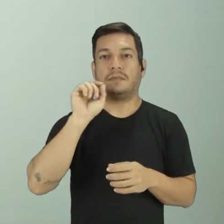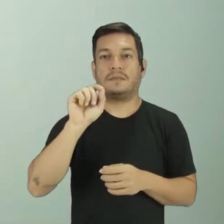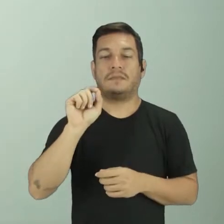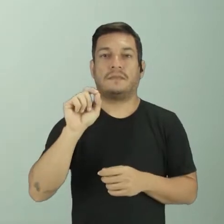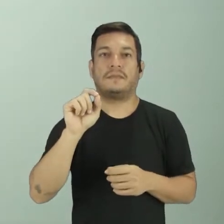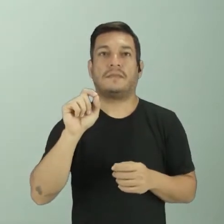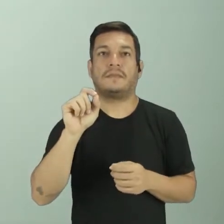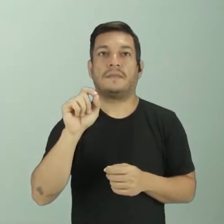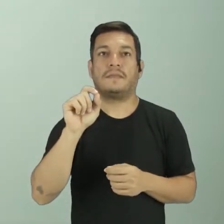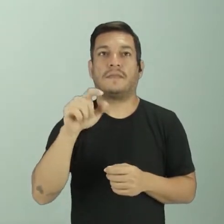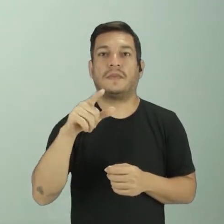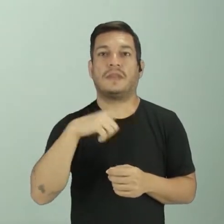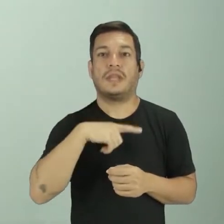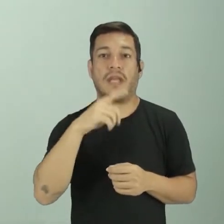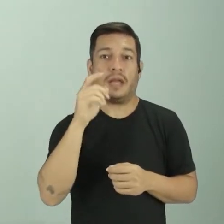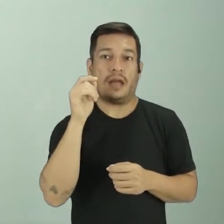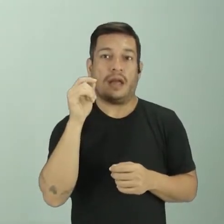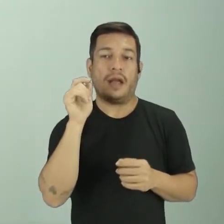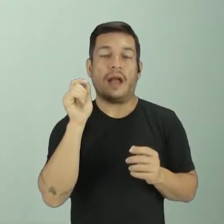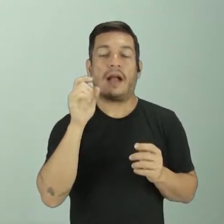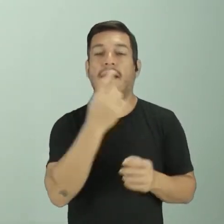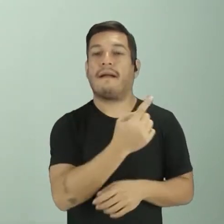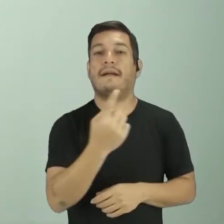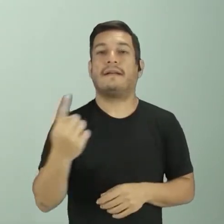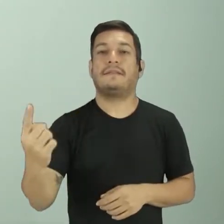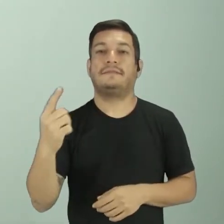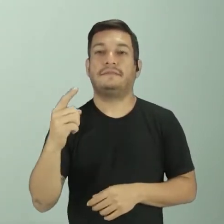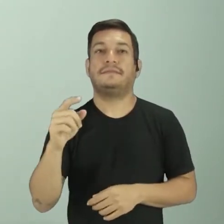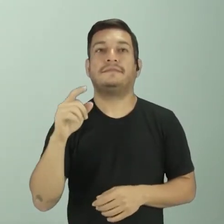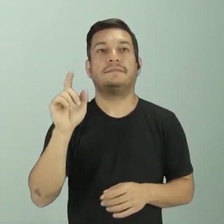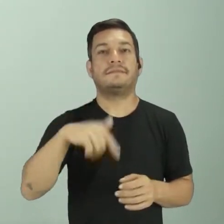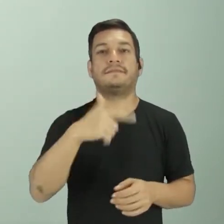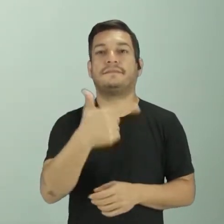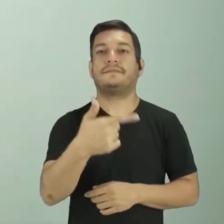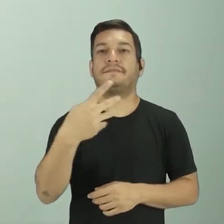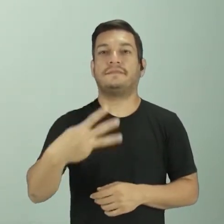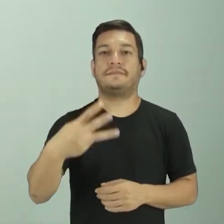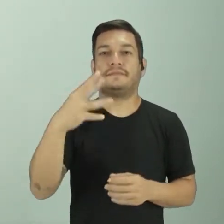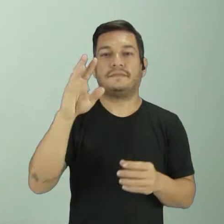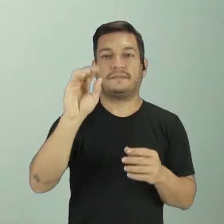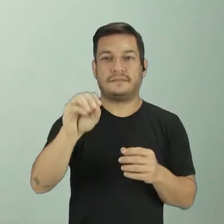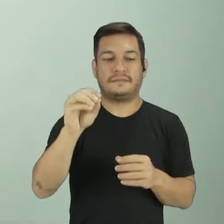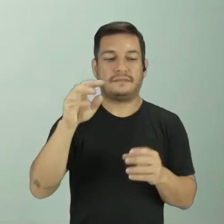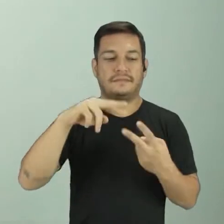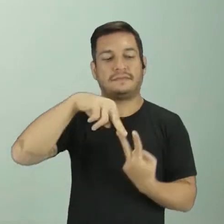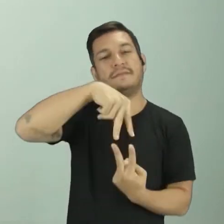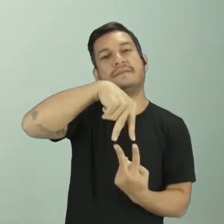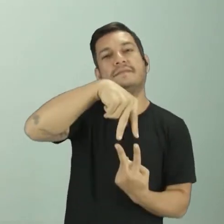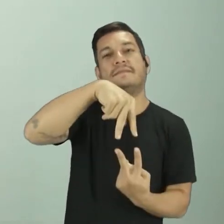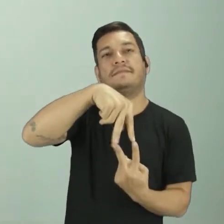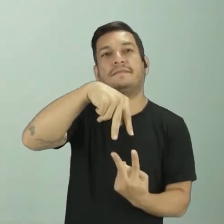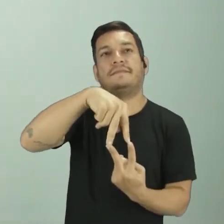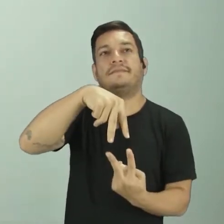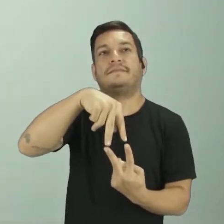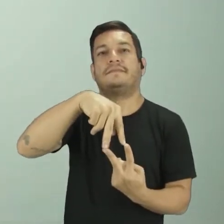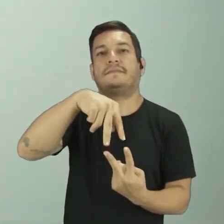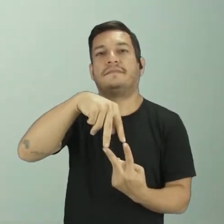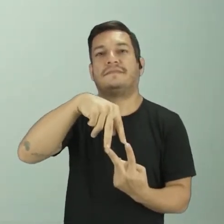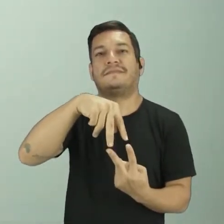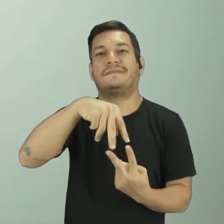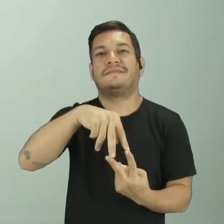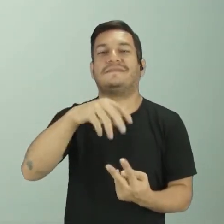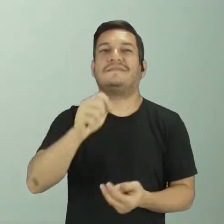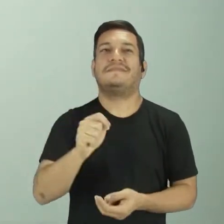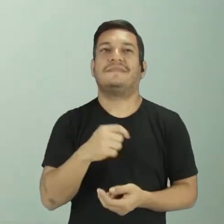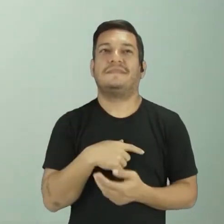a 4 células, tá? Cada uma com 23 cromossomos, não mais impares. Por quê? Porque essas células